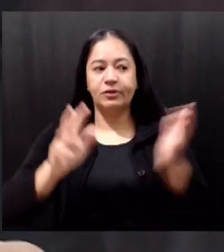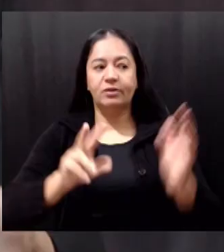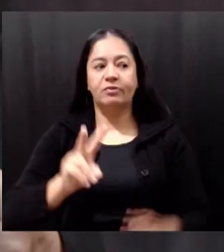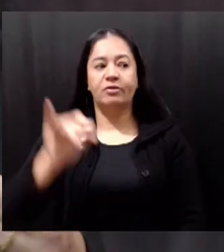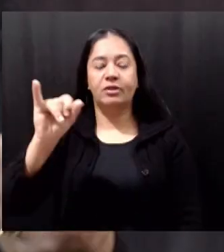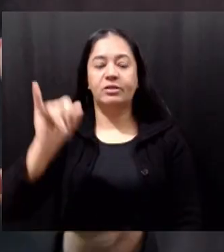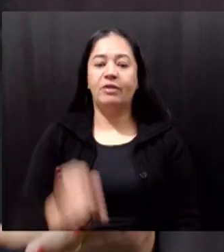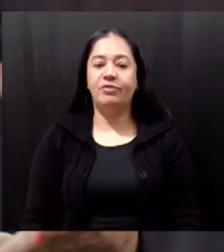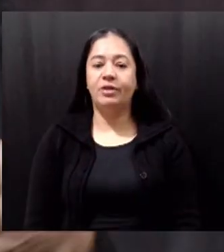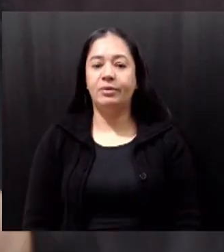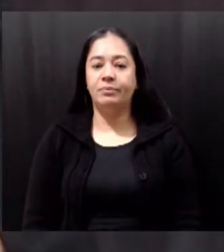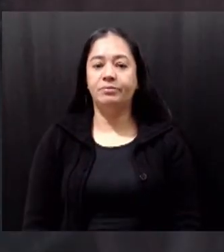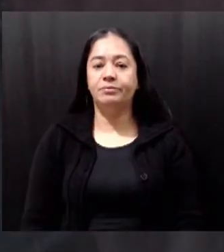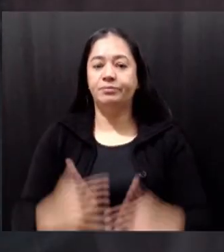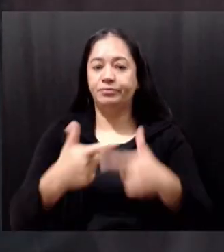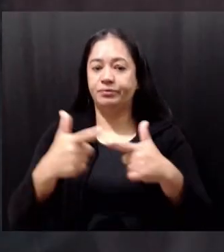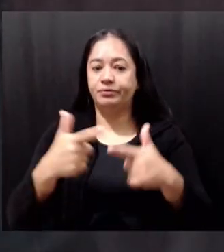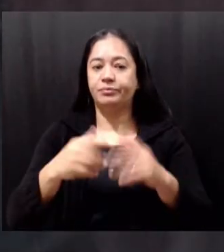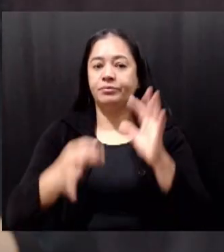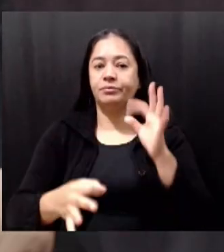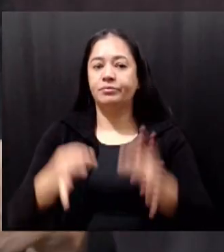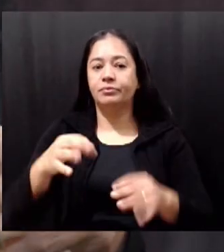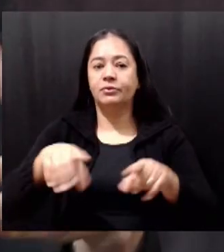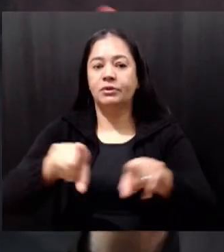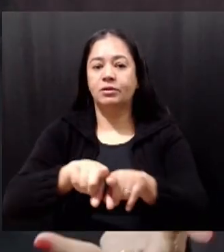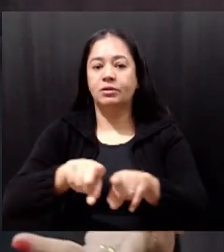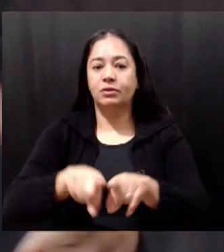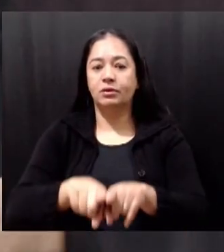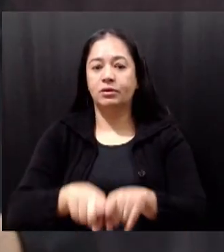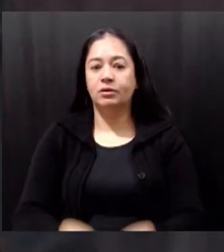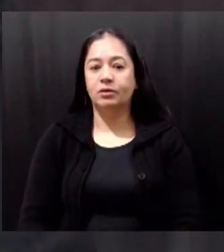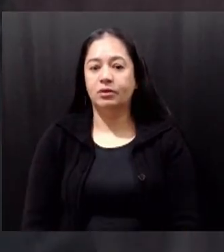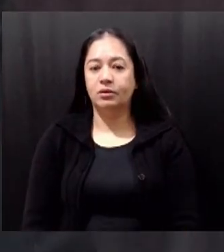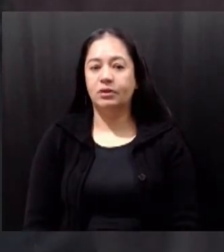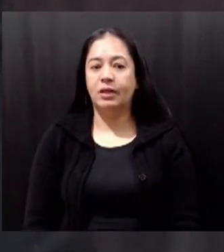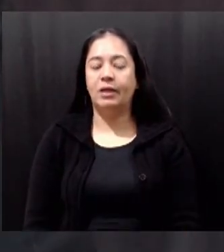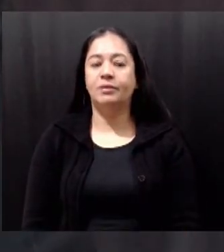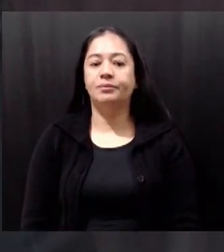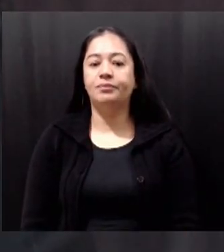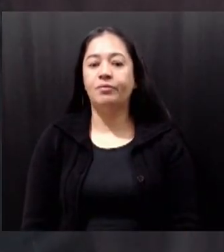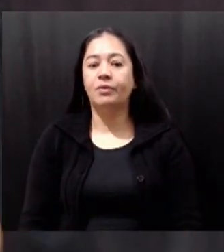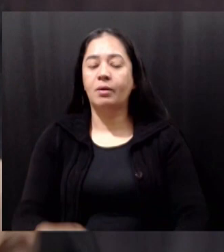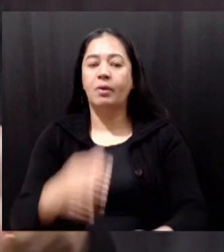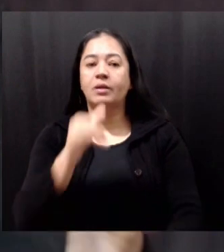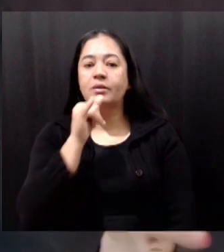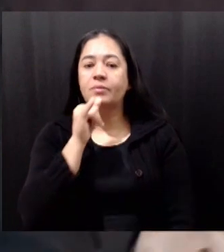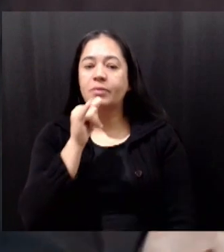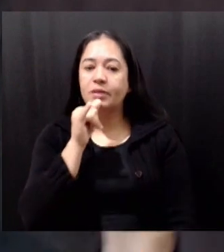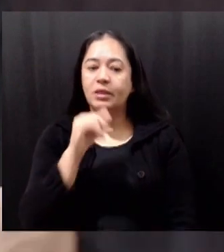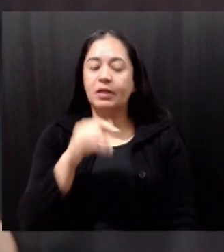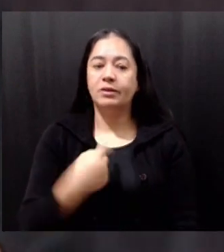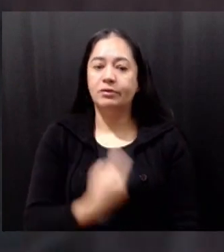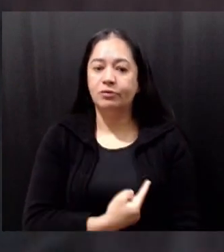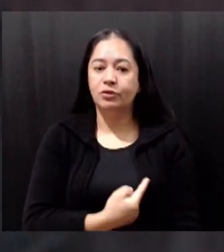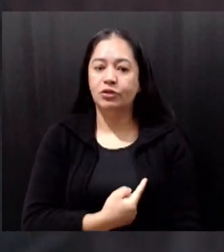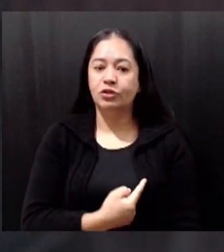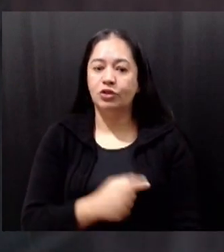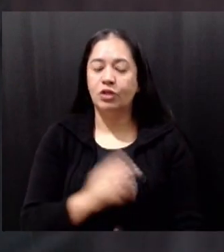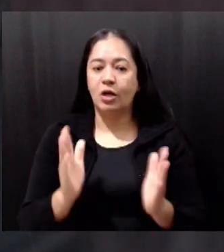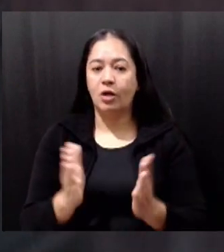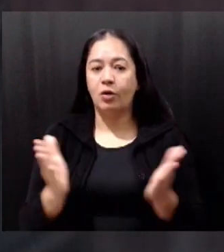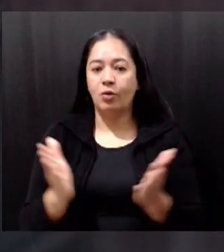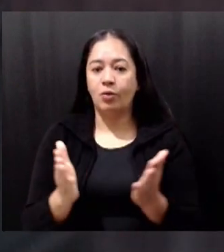jurídicos. Hoje, nós já temos decisões, por exemplo, nós tivemos uma decisão recente do